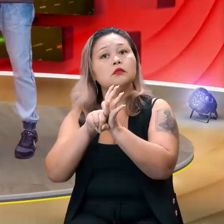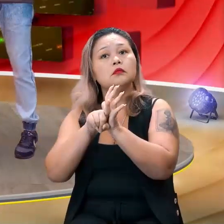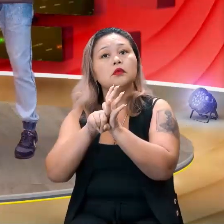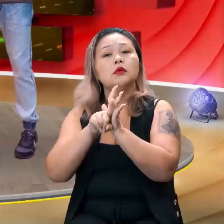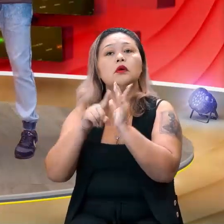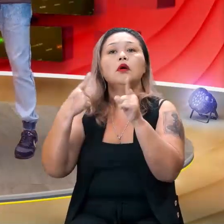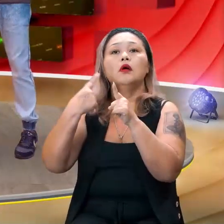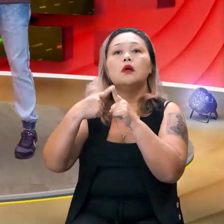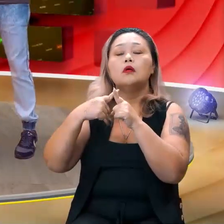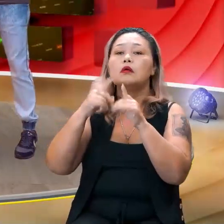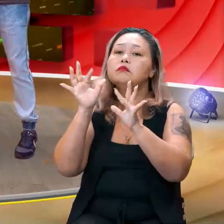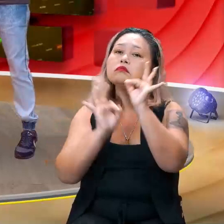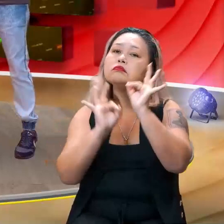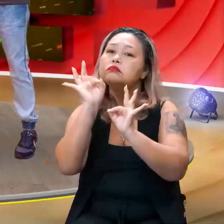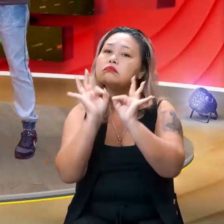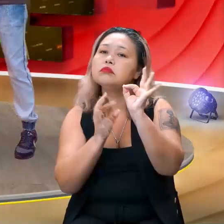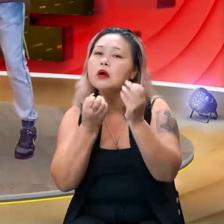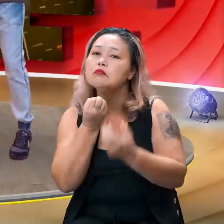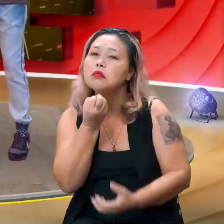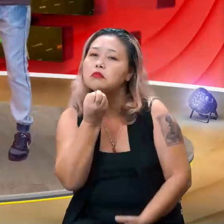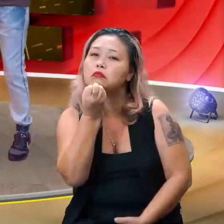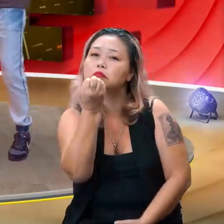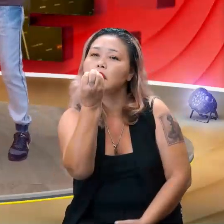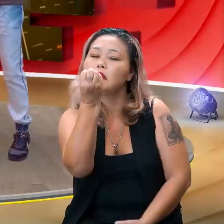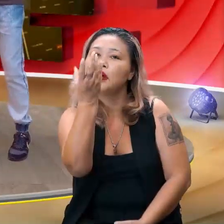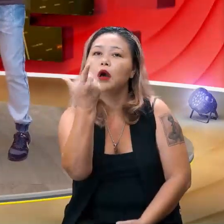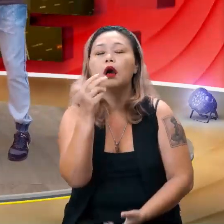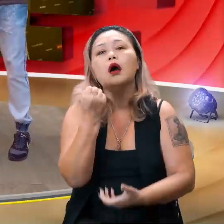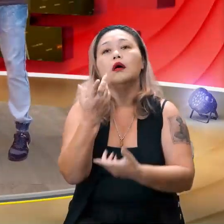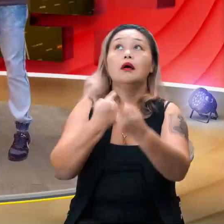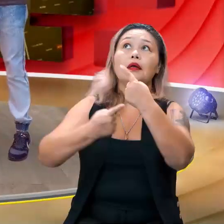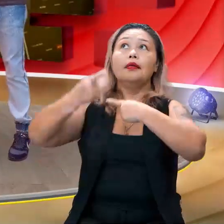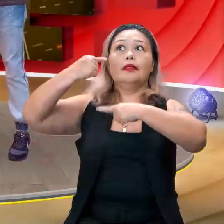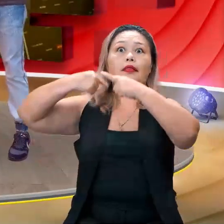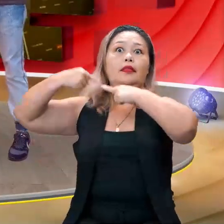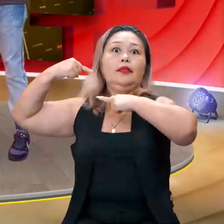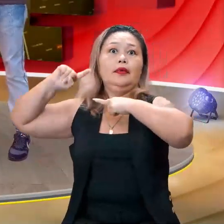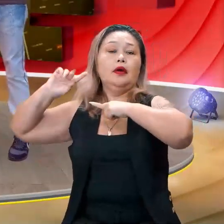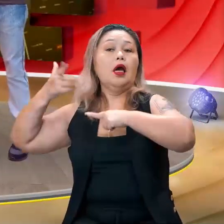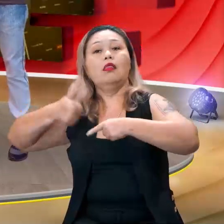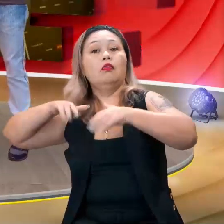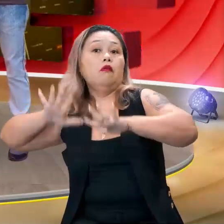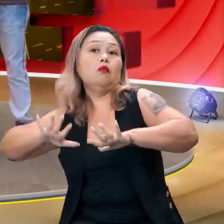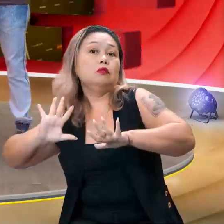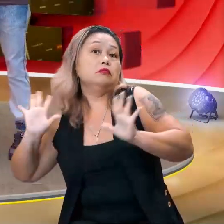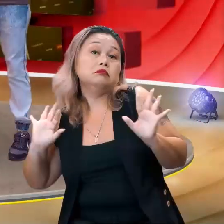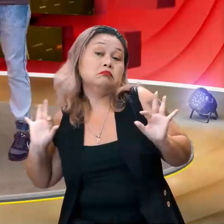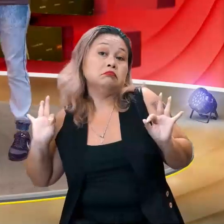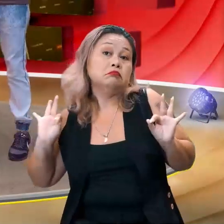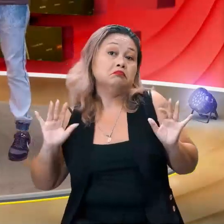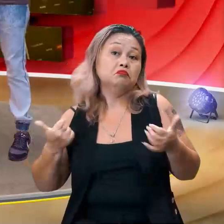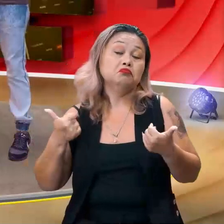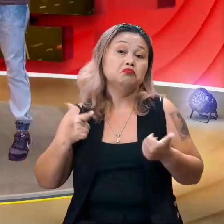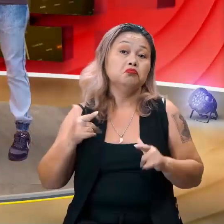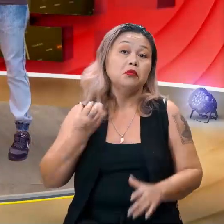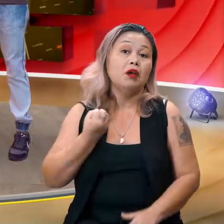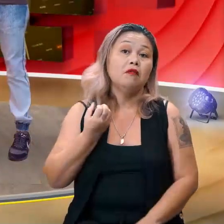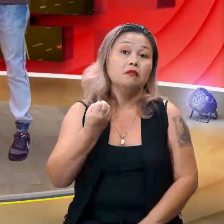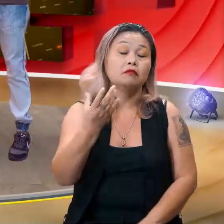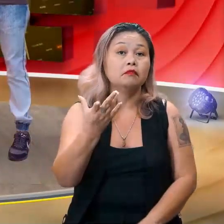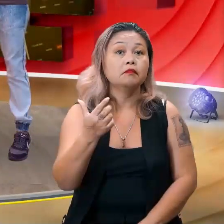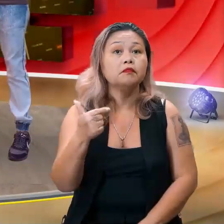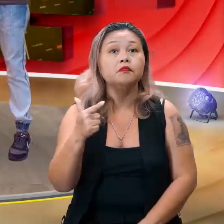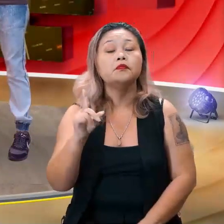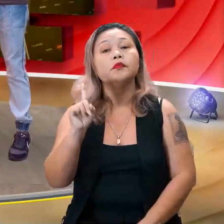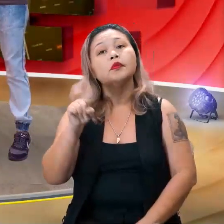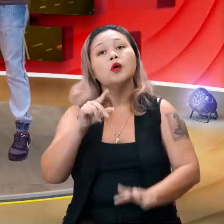estou planejando viajar, eu não tenho como fazer um planejamento da negativo. Parte negativa. Eu nem vou, né? Se eu nem vou, então não tem não, viagem. Não tem viagem. Aí não então, tem gráfico. Começa